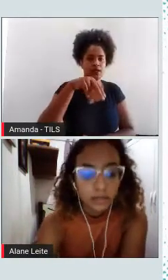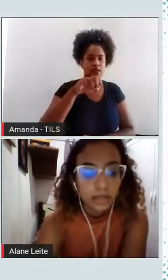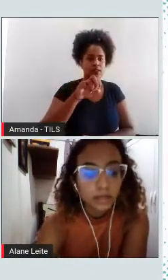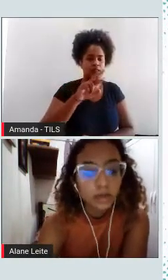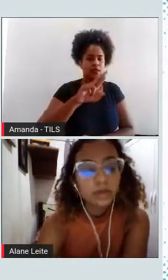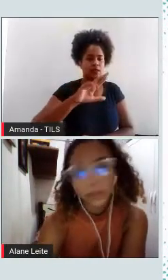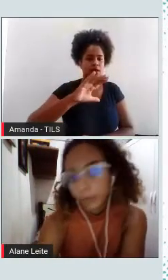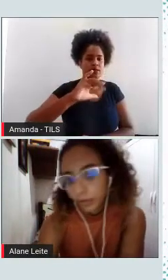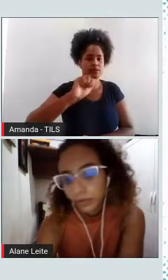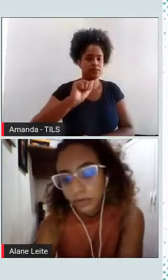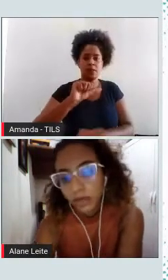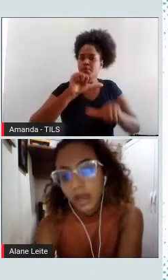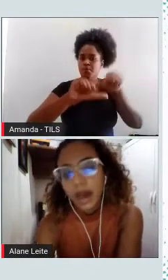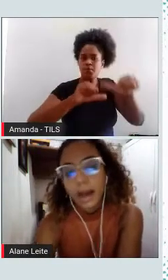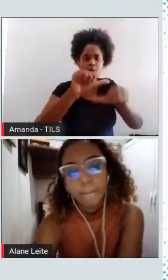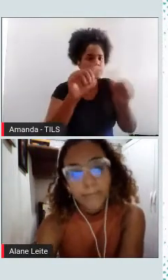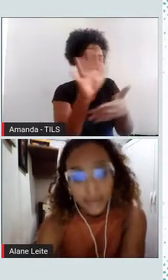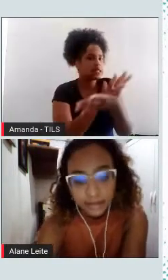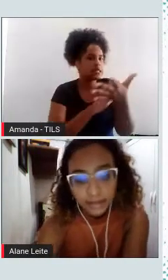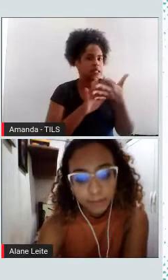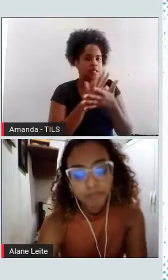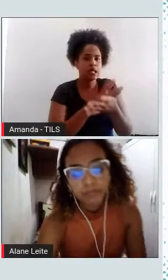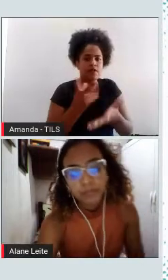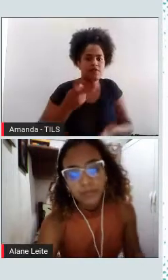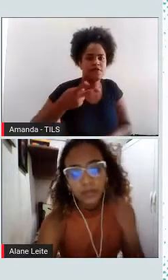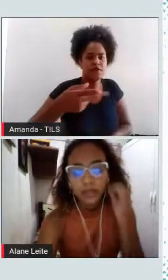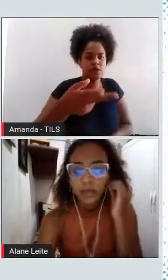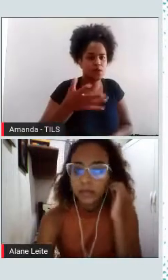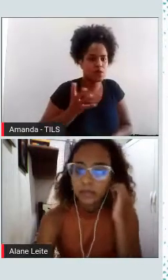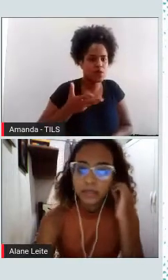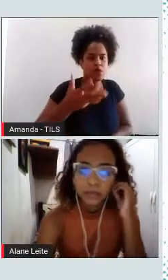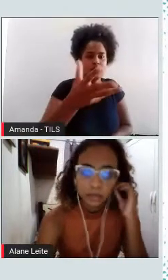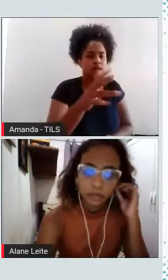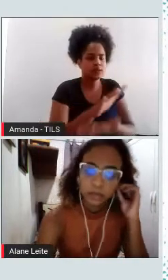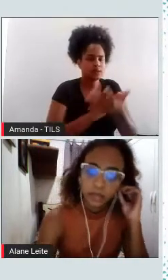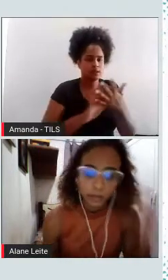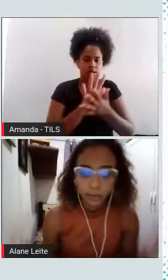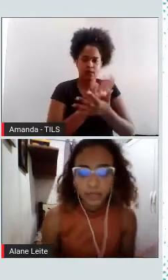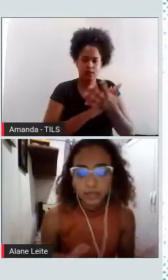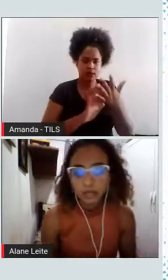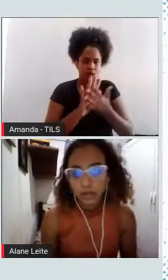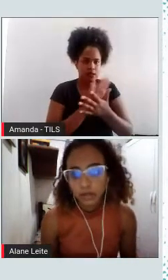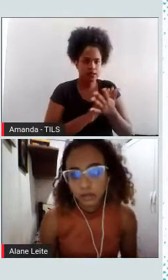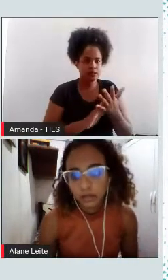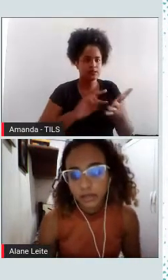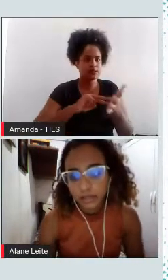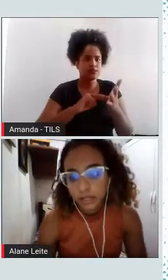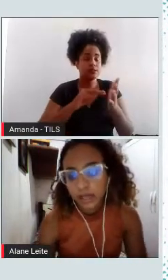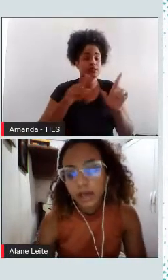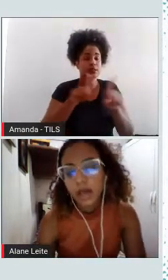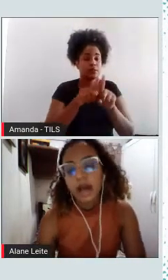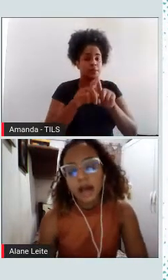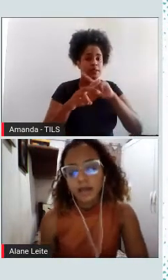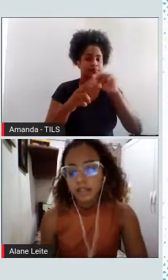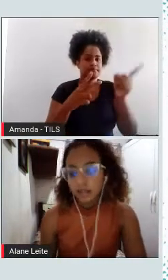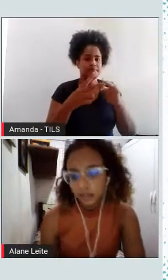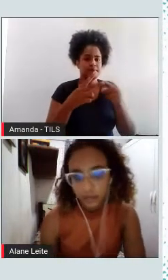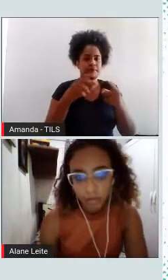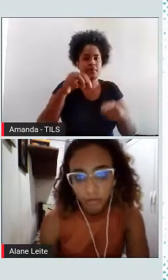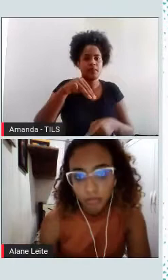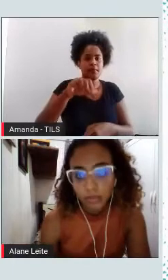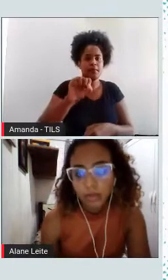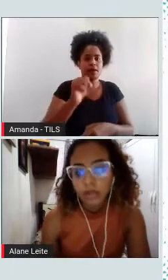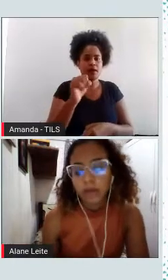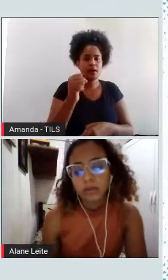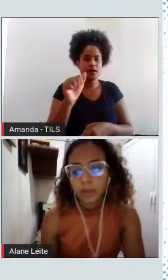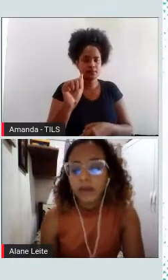sua velocidade ou seu repouso. A massa, que é a quantidade absoluta, que é o peso da matéria. A